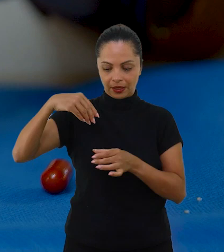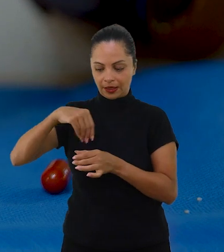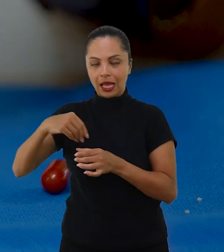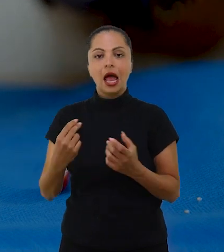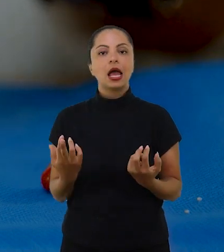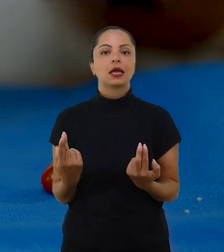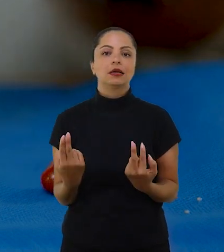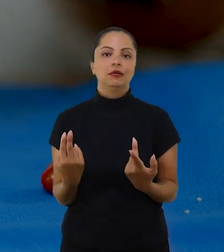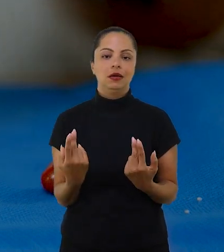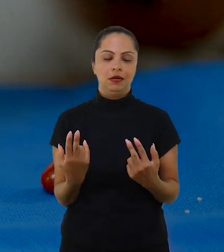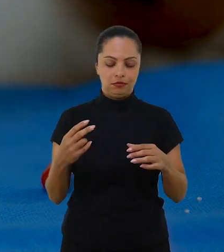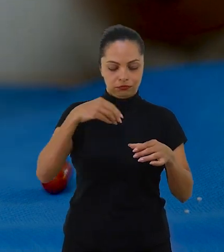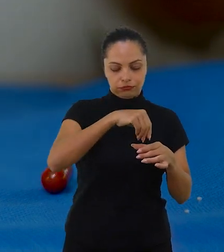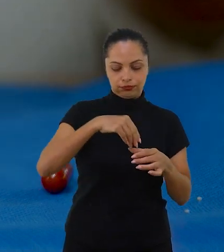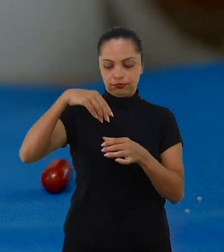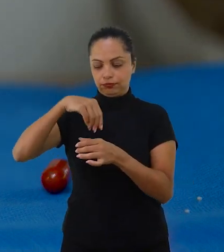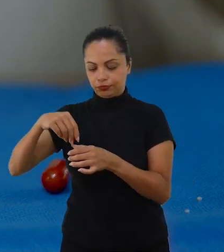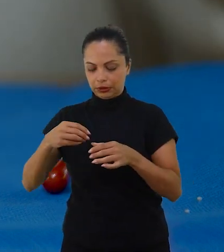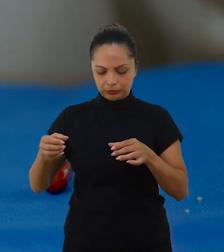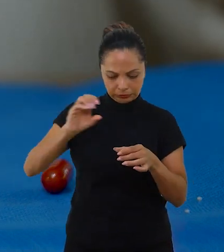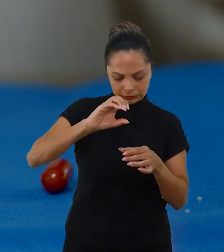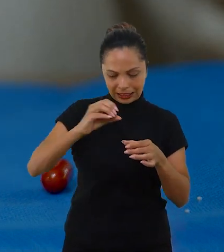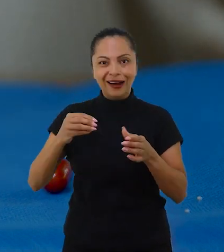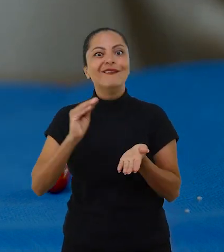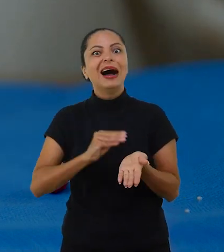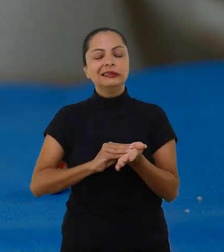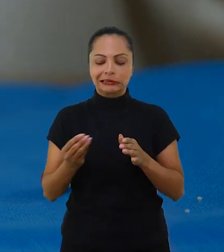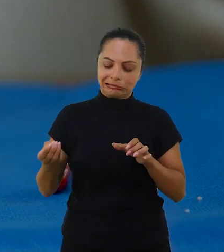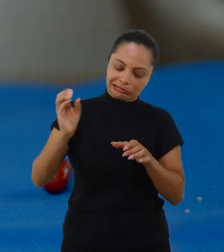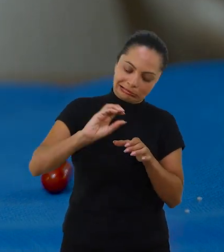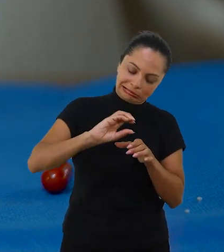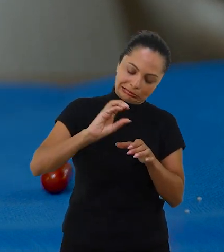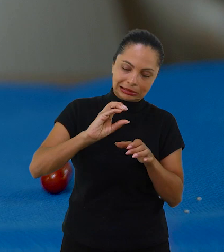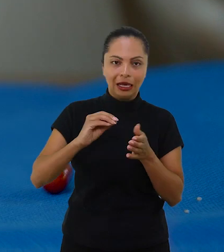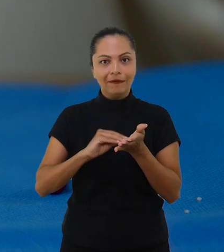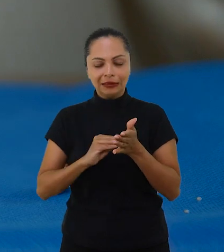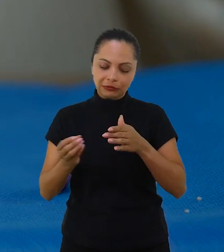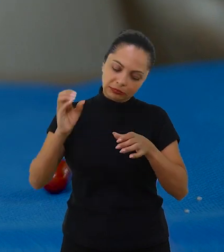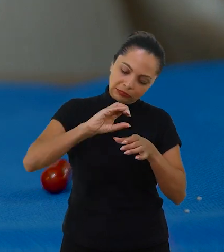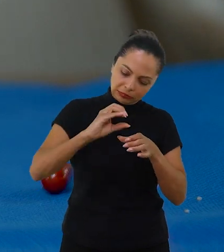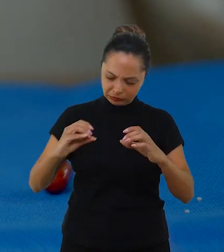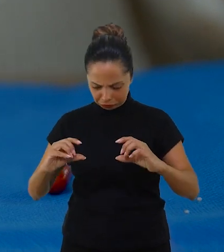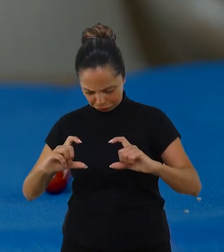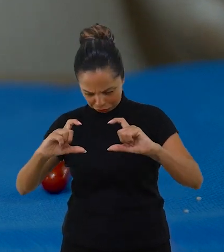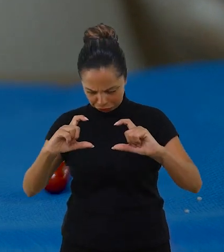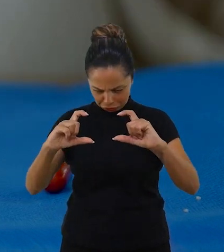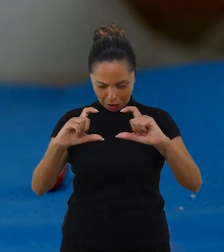copo para o outro quantas vezes forem necessárias, até que a quantidade de grânulos aparente ser a mesma nos dois